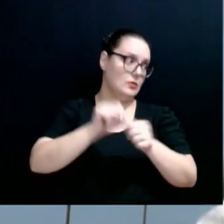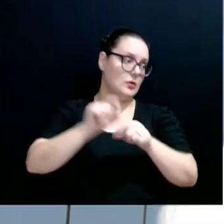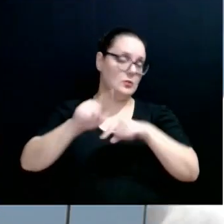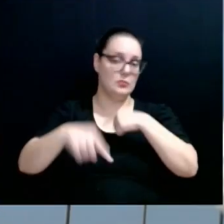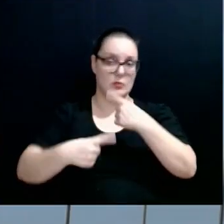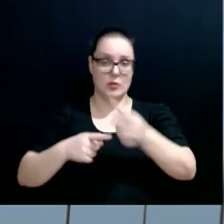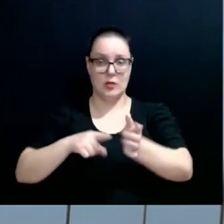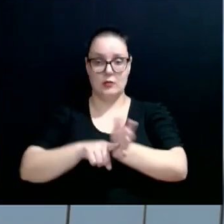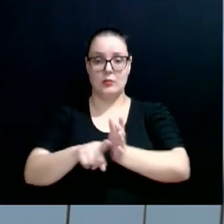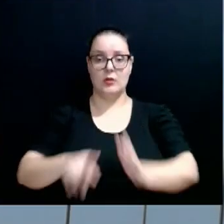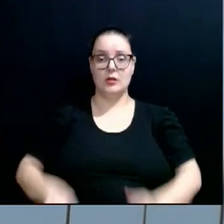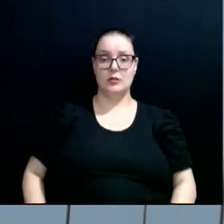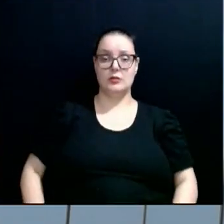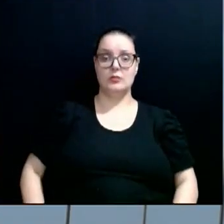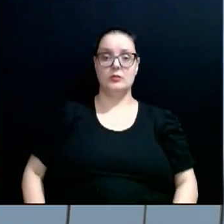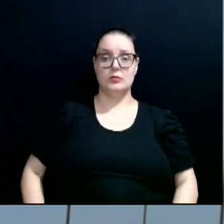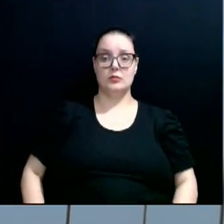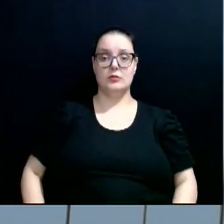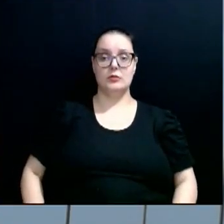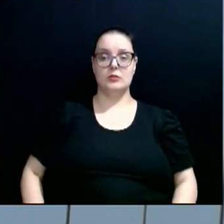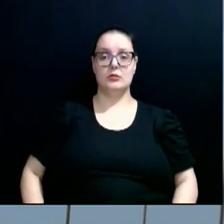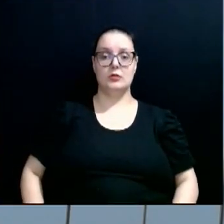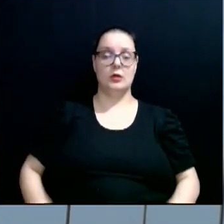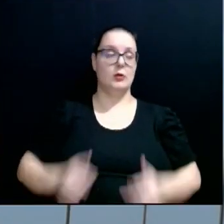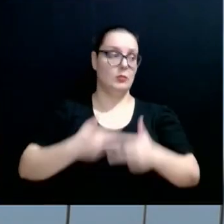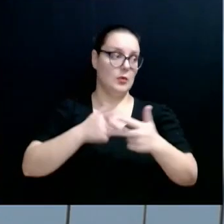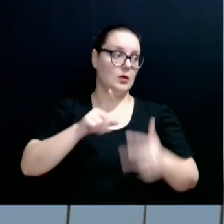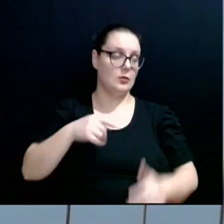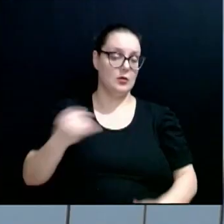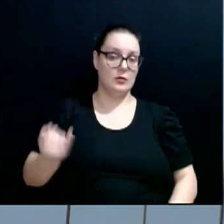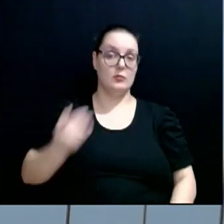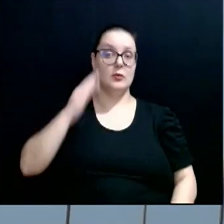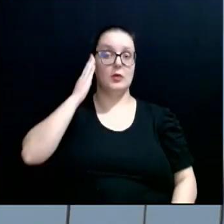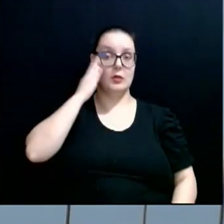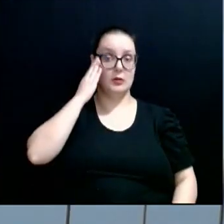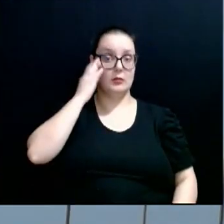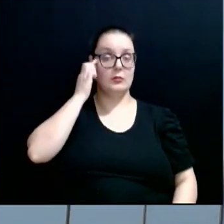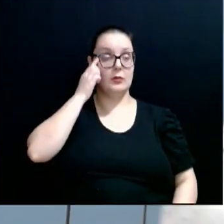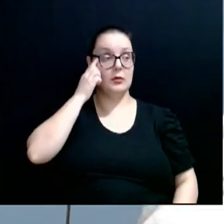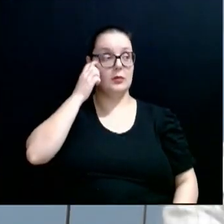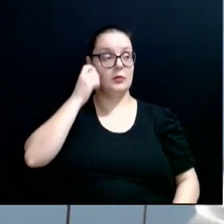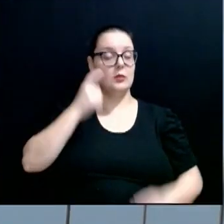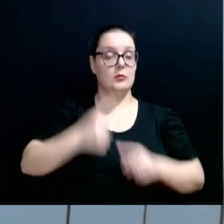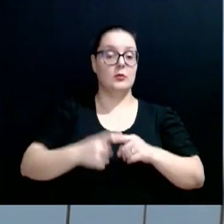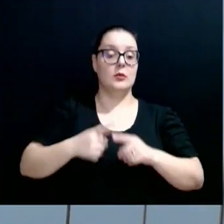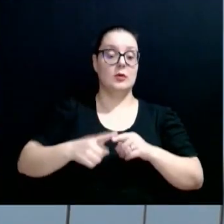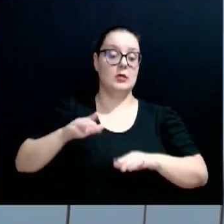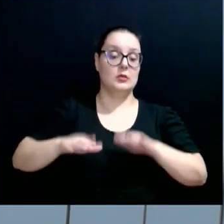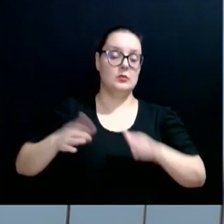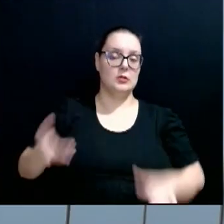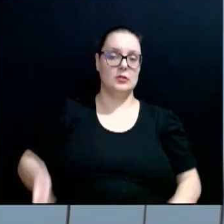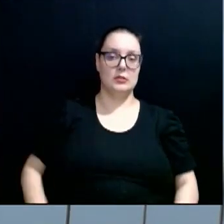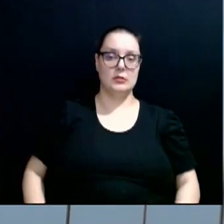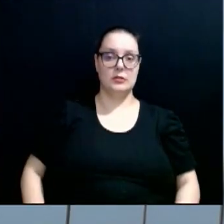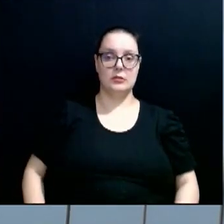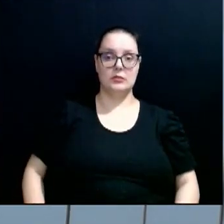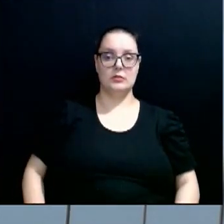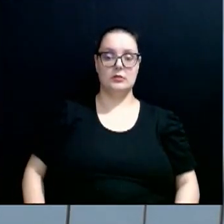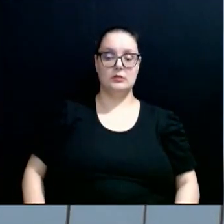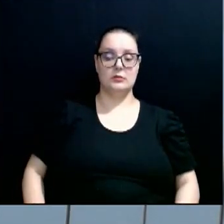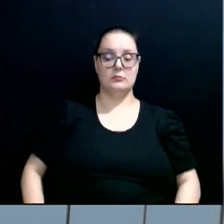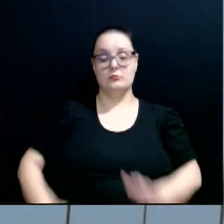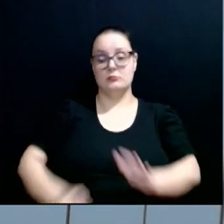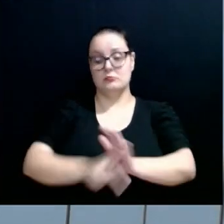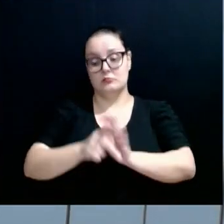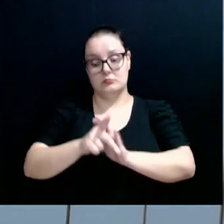mas é uma coisa que é muito importante a gente entender, porque por muitas vezes tentamos colocar projetos aqui durante